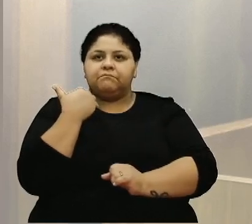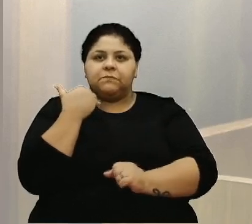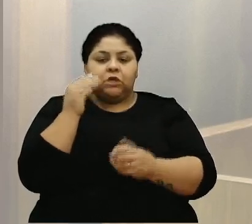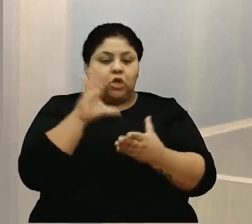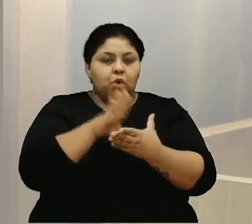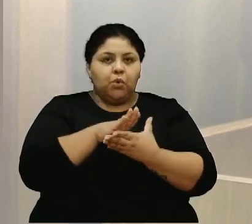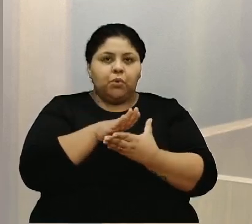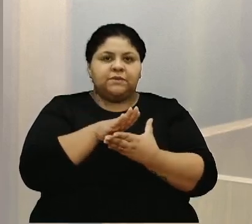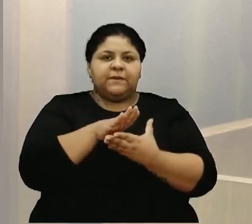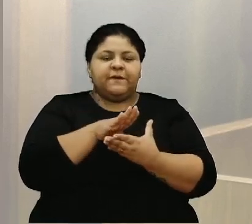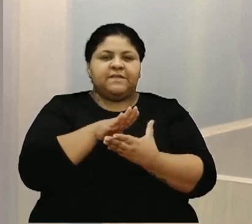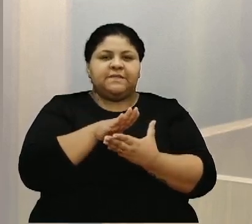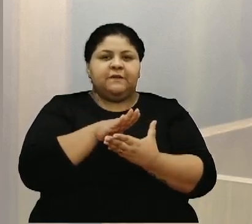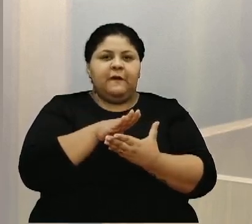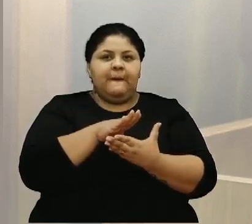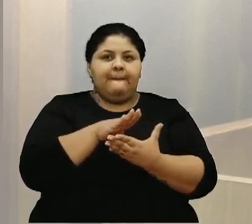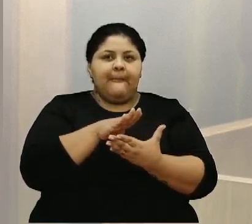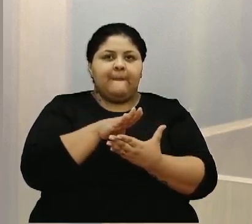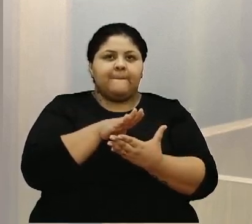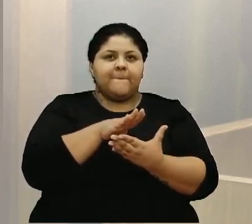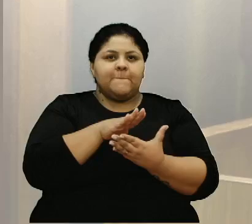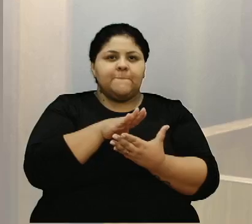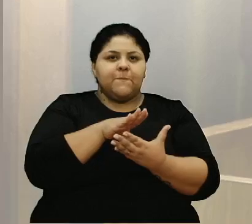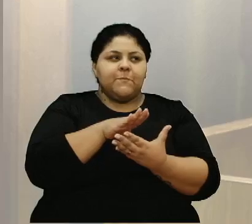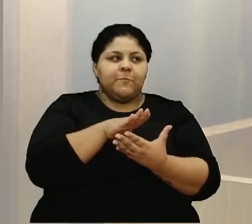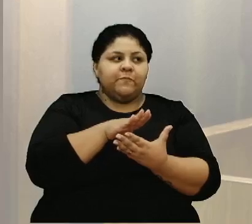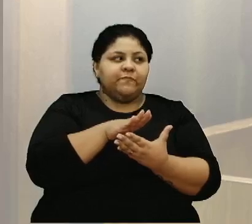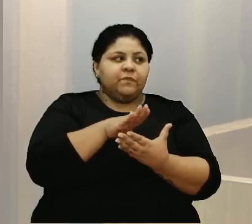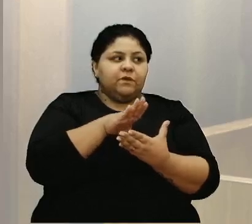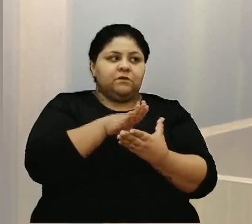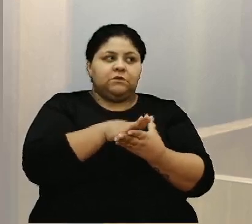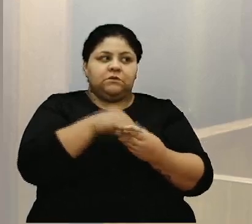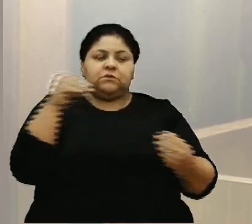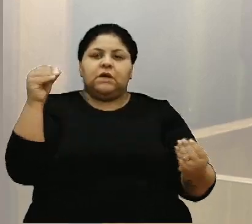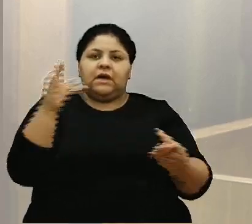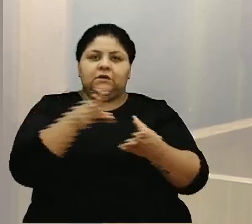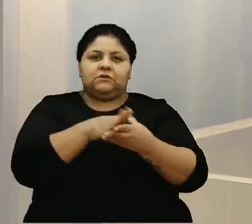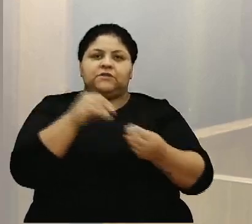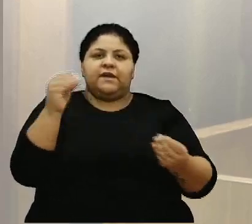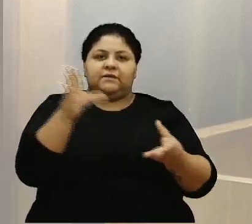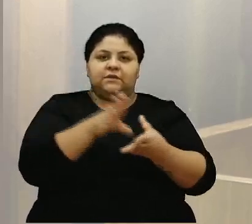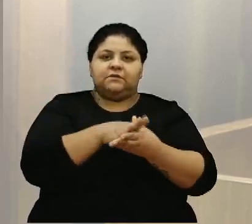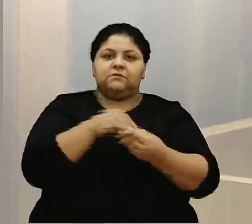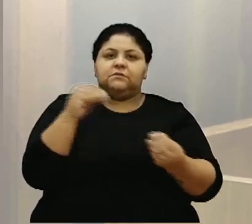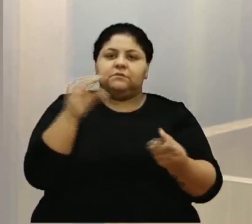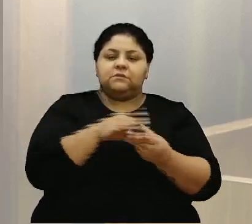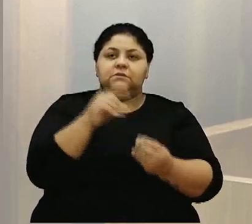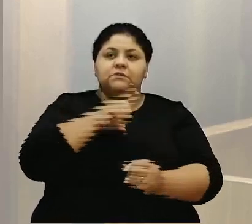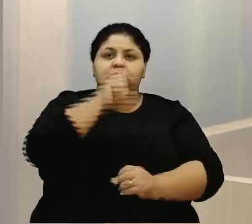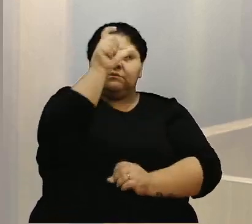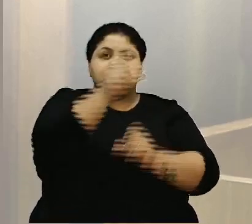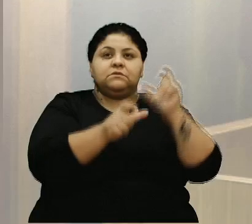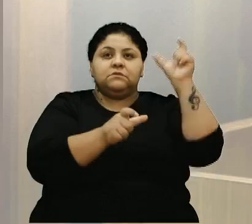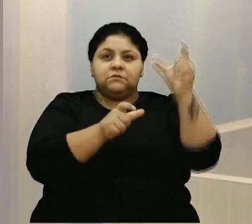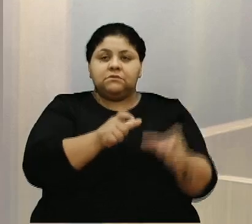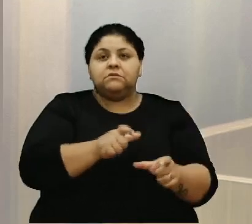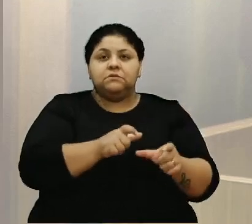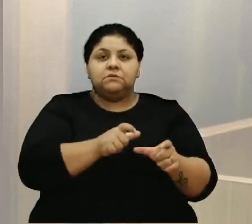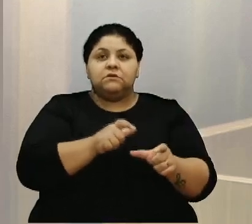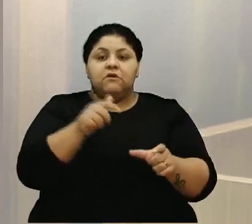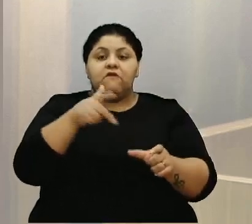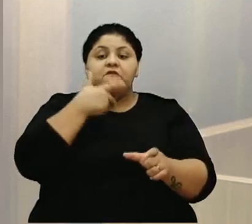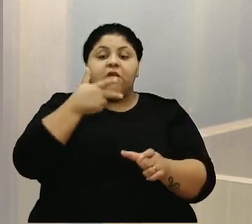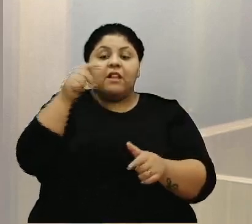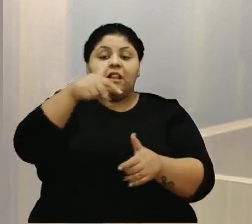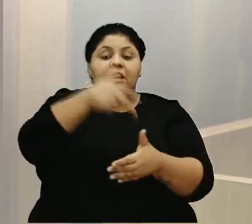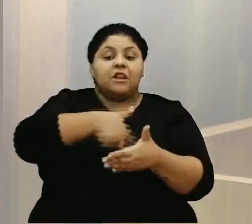desaparecidas. A gente está passando pela maior tragédia do nosso estado. E tem pessoas subindo nessa tribuna